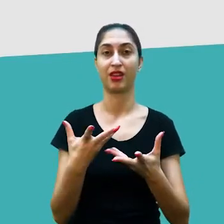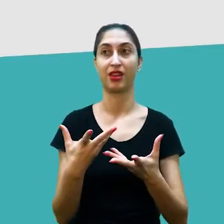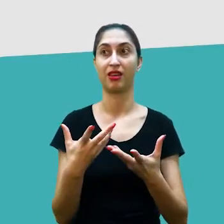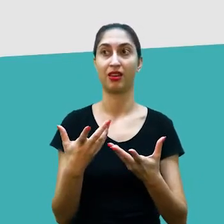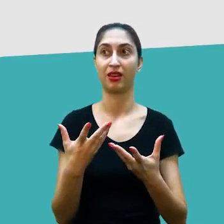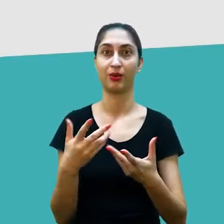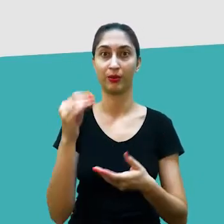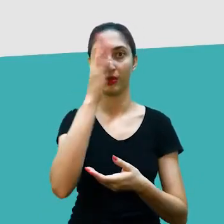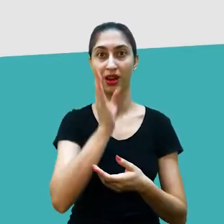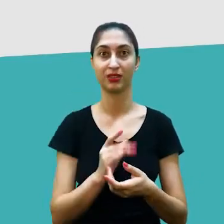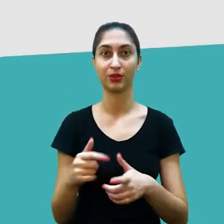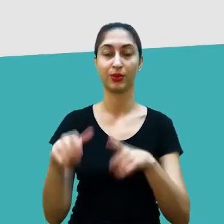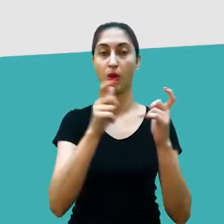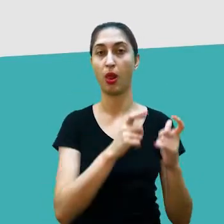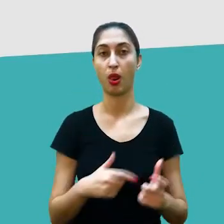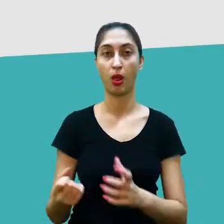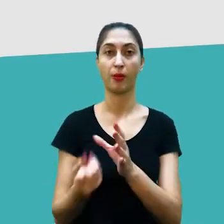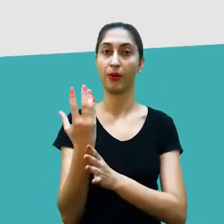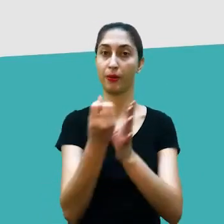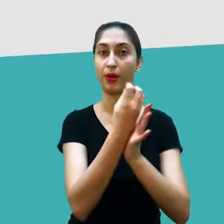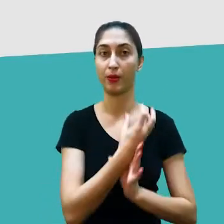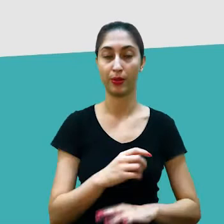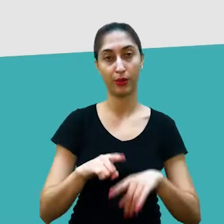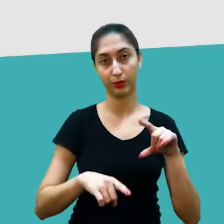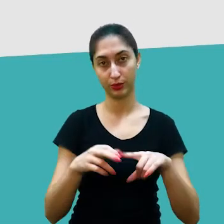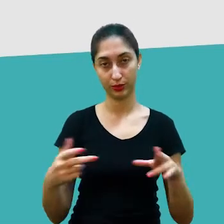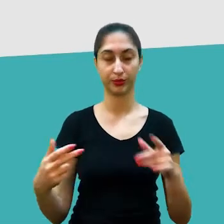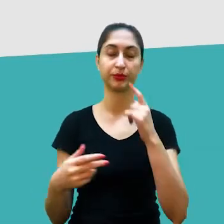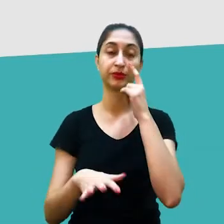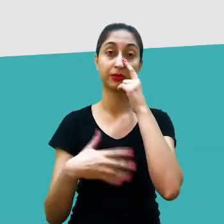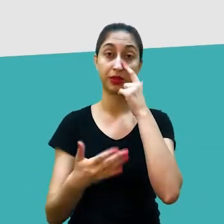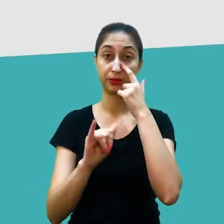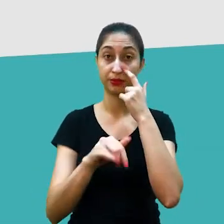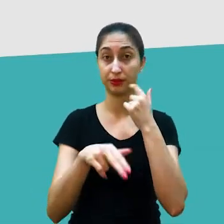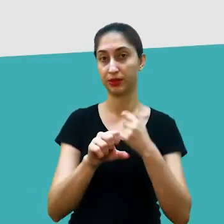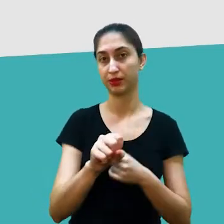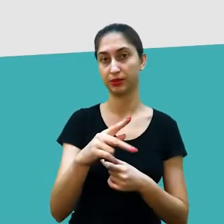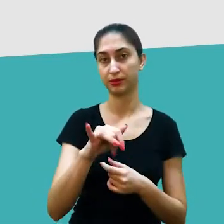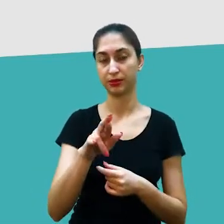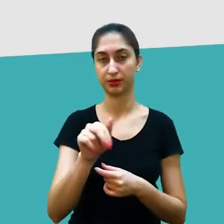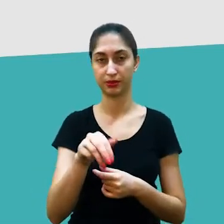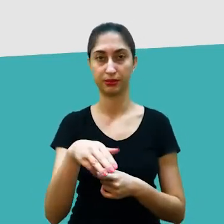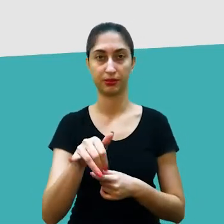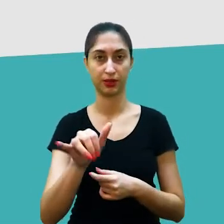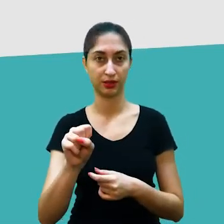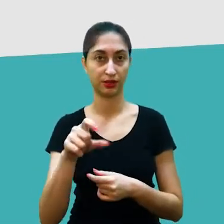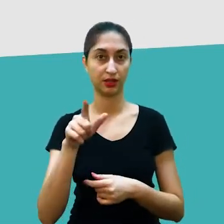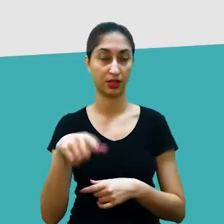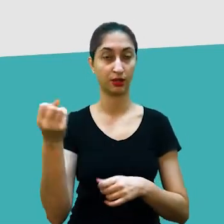o Brasil. E o mais importante, né, Rodrigo, a partir do Inspira Mais, que é uma plataforma realmente de inovação e